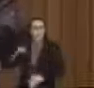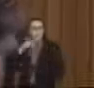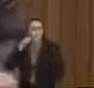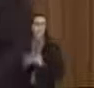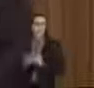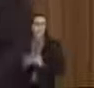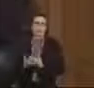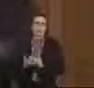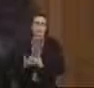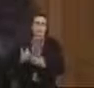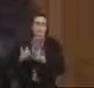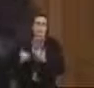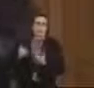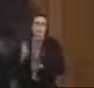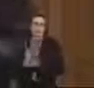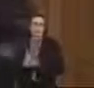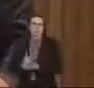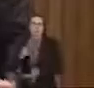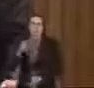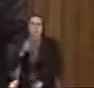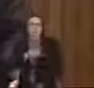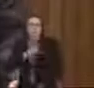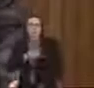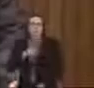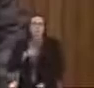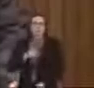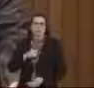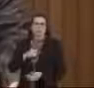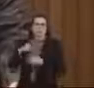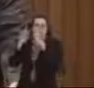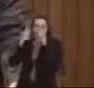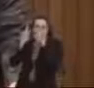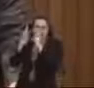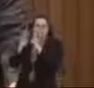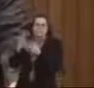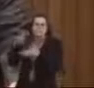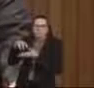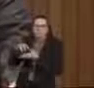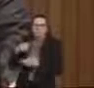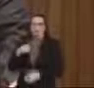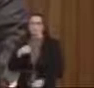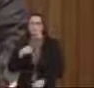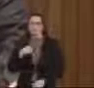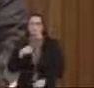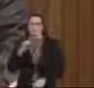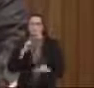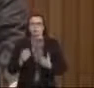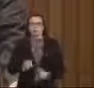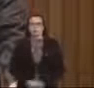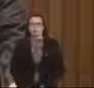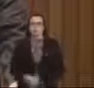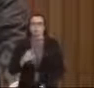que irá acontecer. Eu aqui quero aqui me solidarizar ao deputado federal Josimar do Maranhãozinho, ao